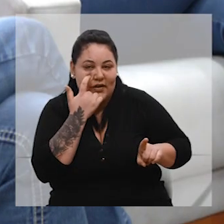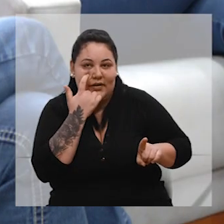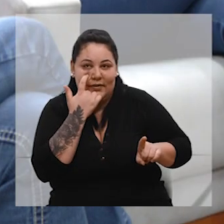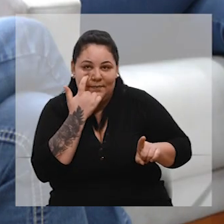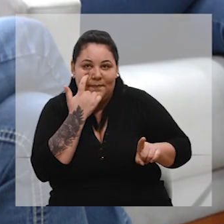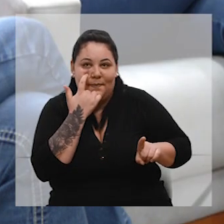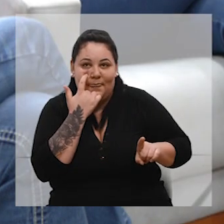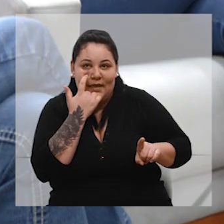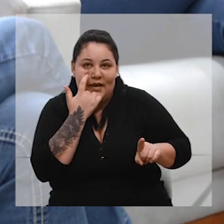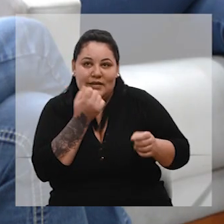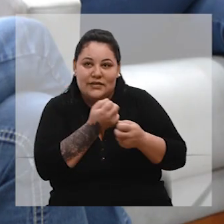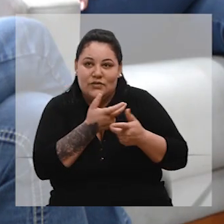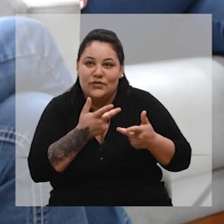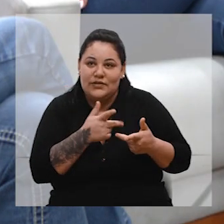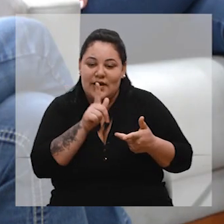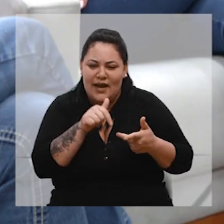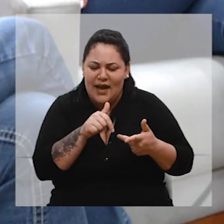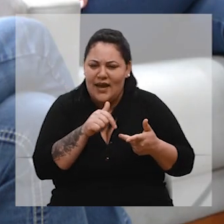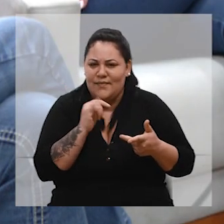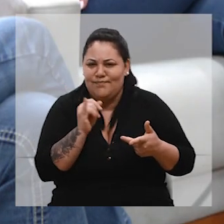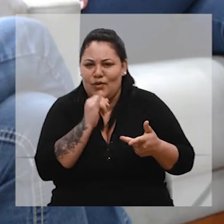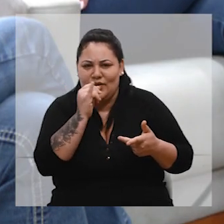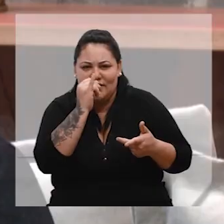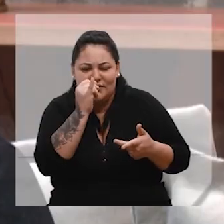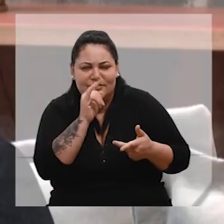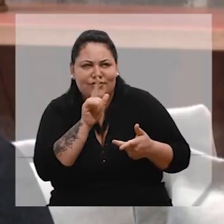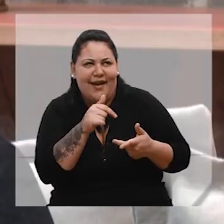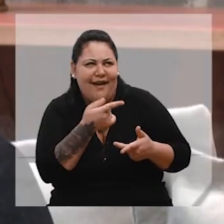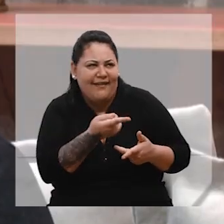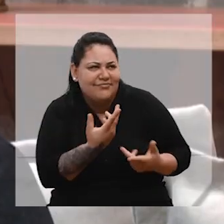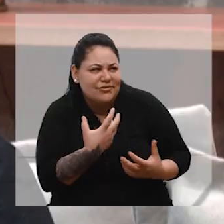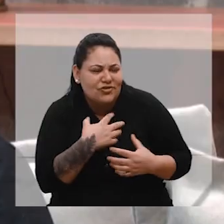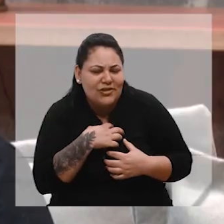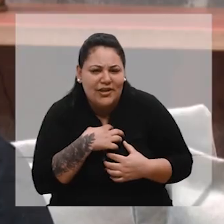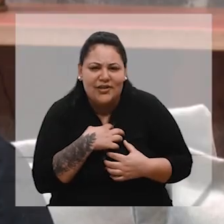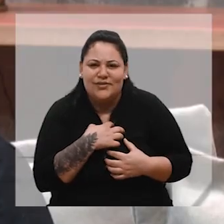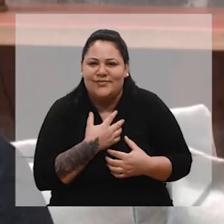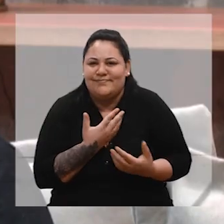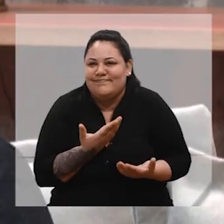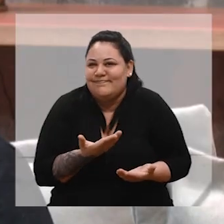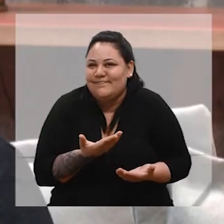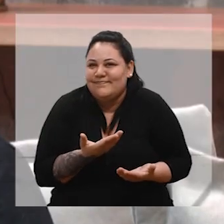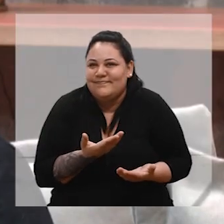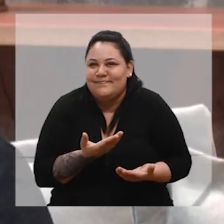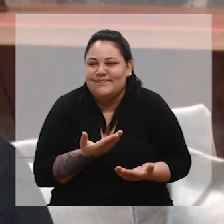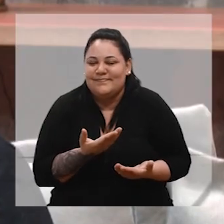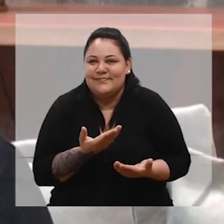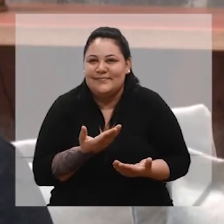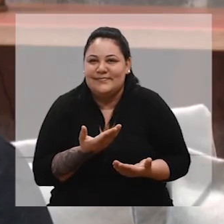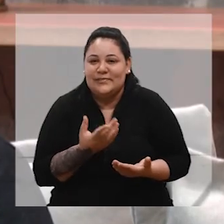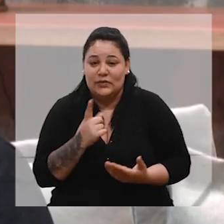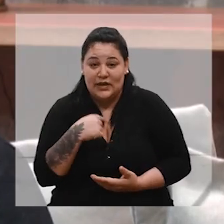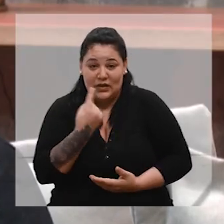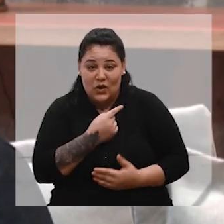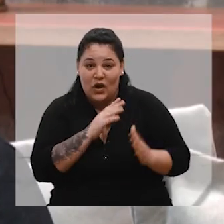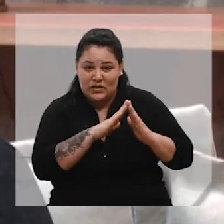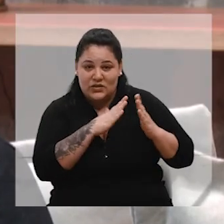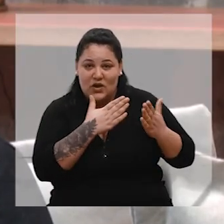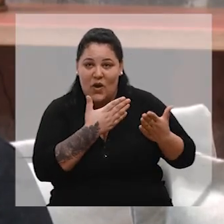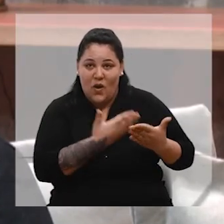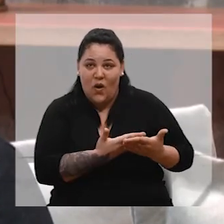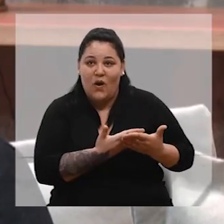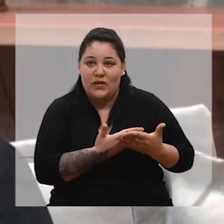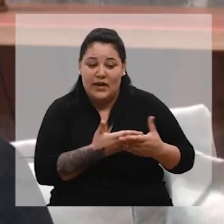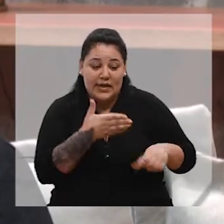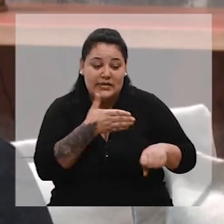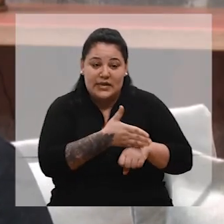vezes a gente se depara com esse paradigma, né. Será que afinal de contas é isso, né? Então, assim, na